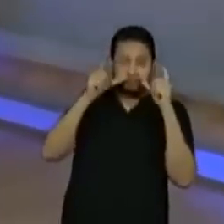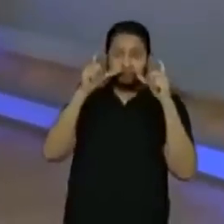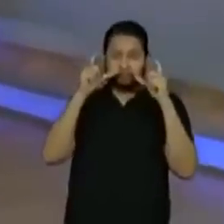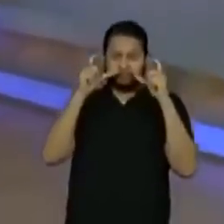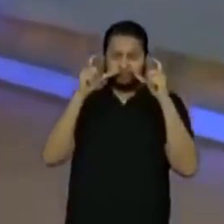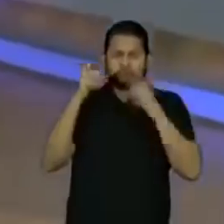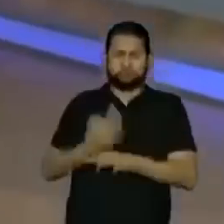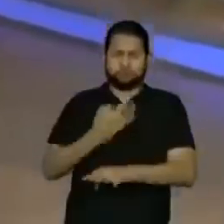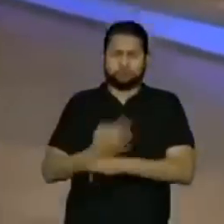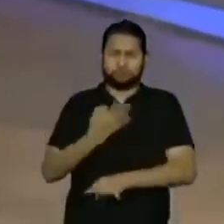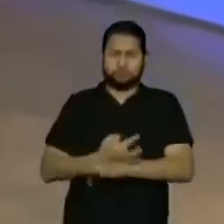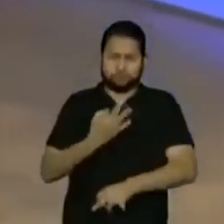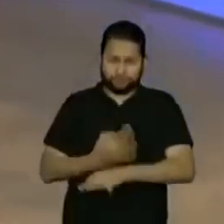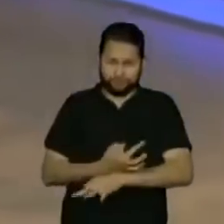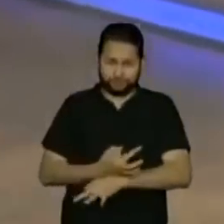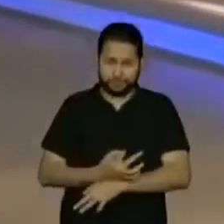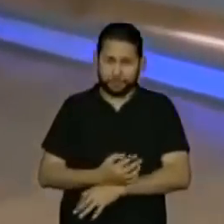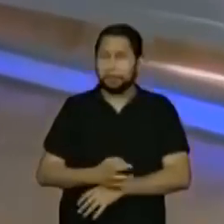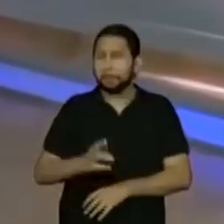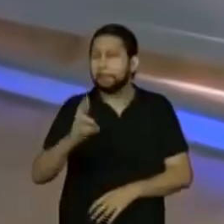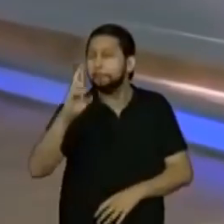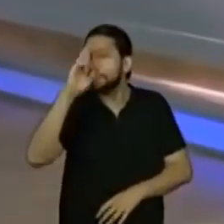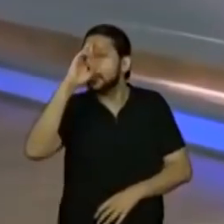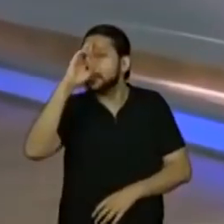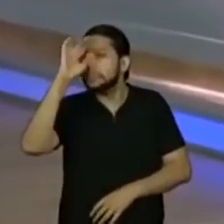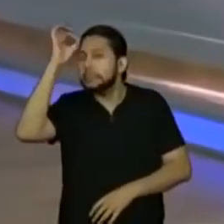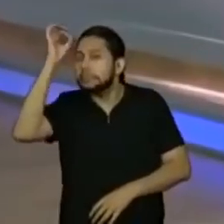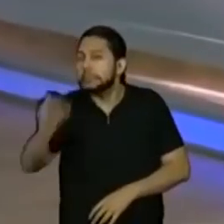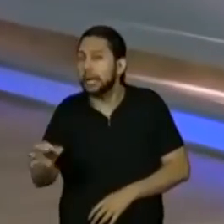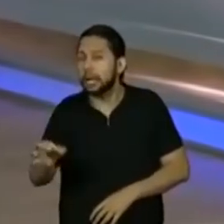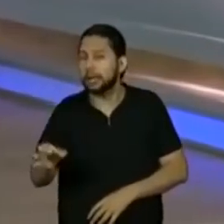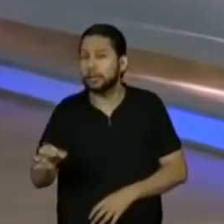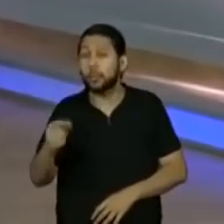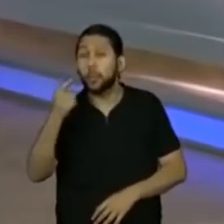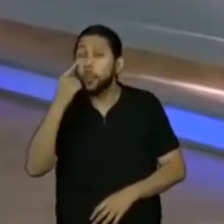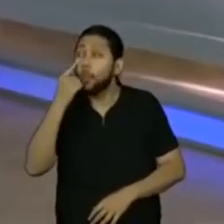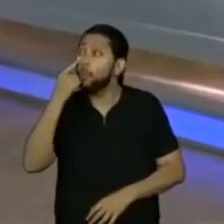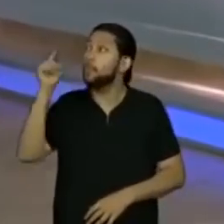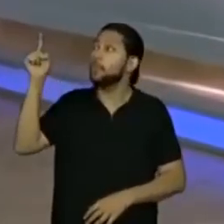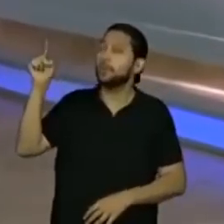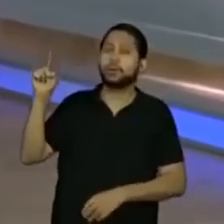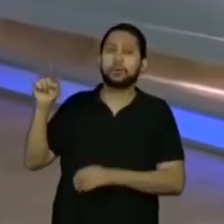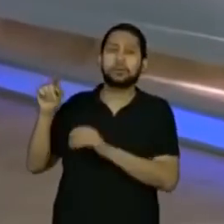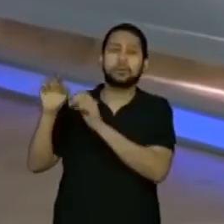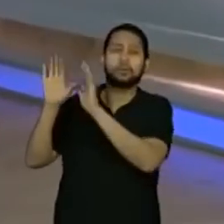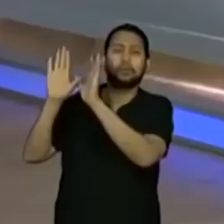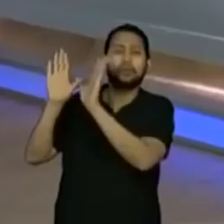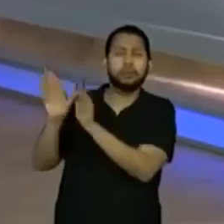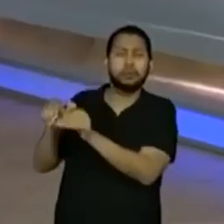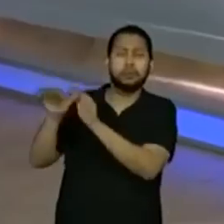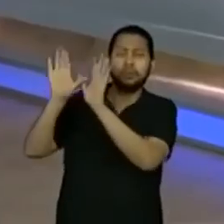deu meia-noite, ele ouviu o ruflar de umas asas.